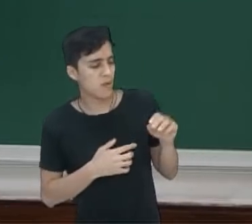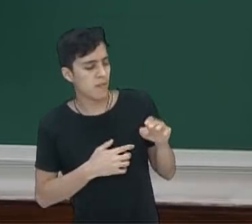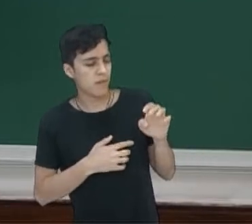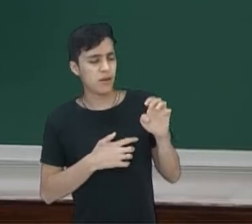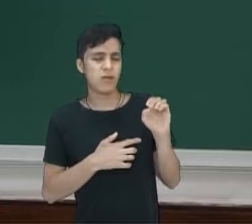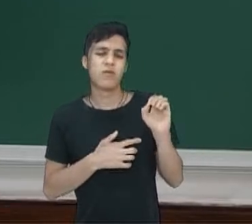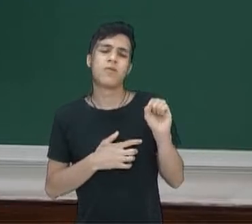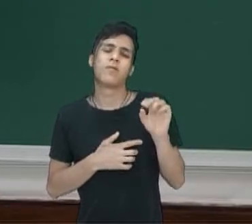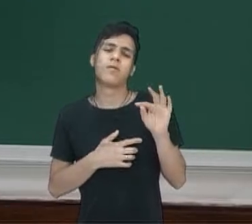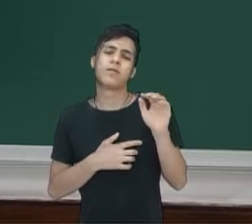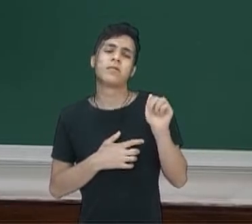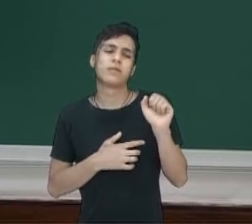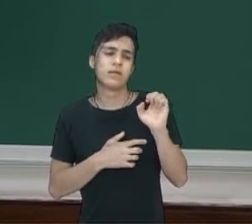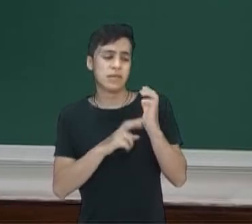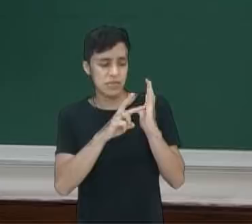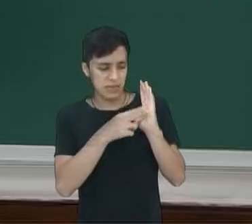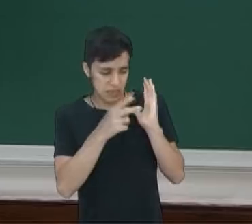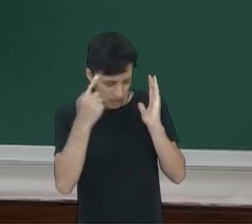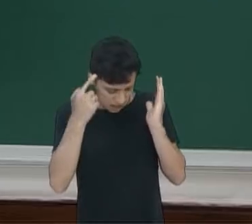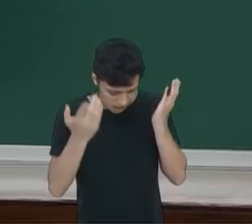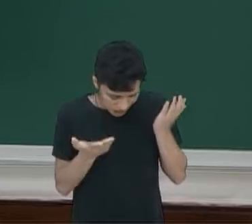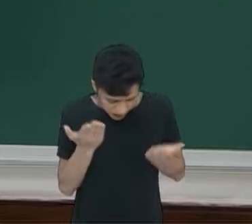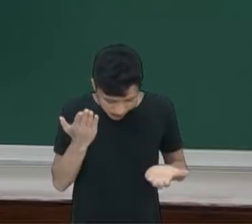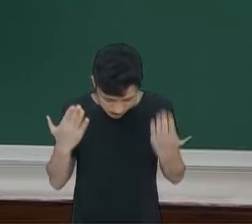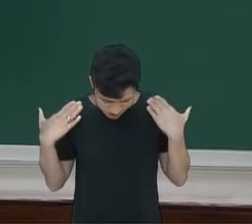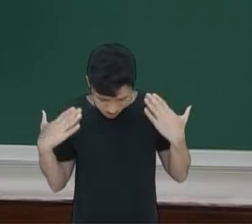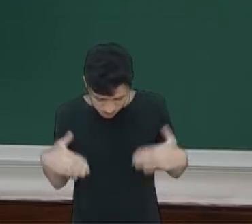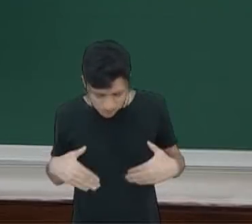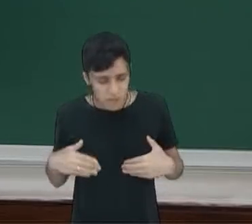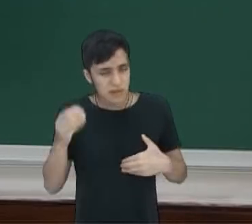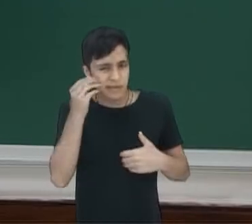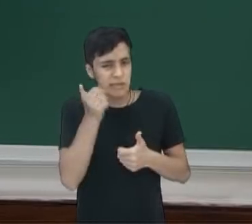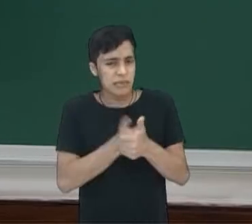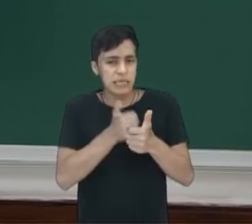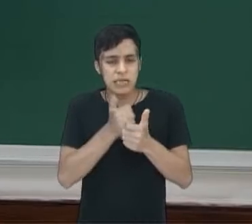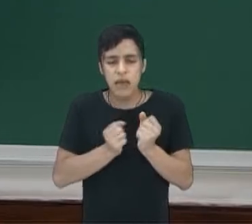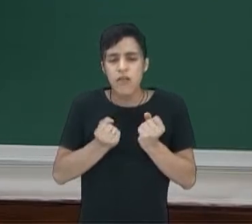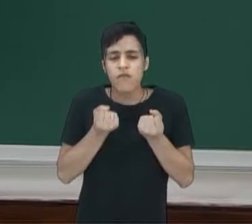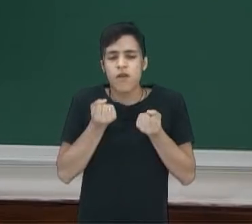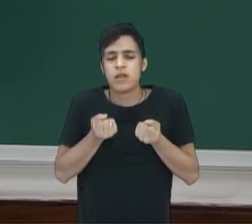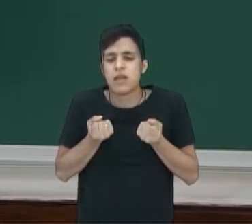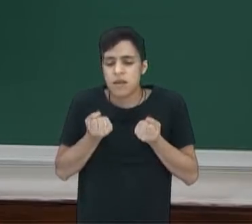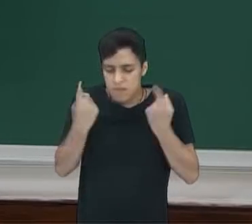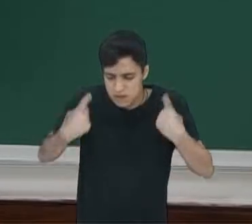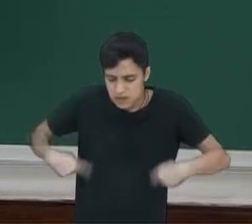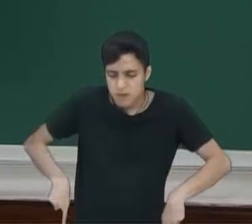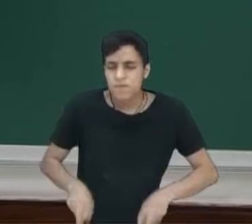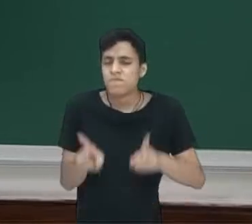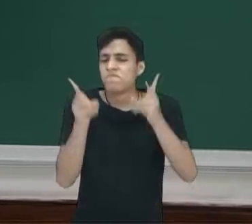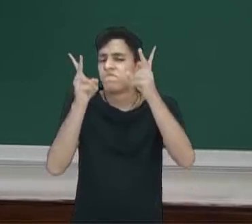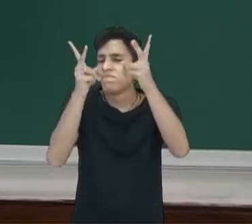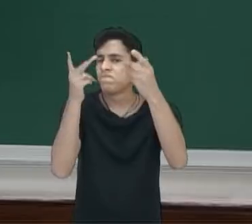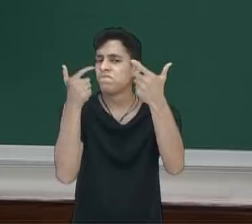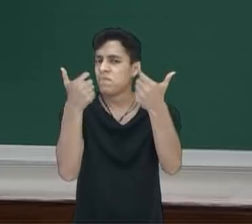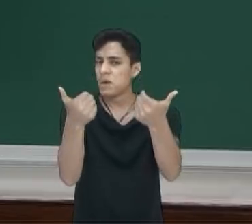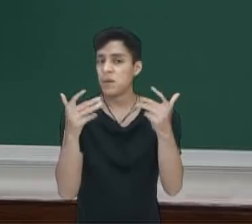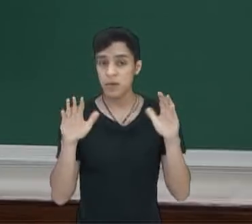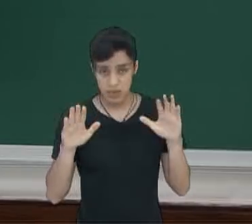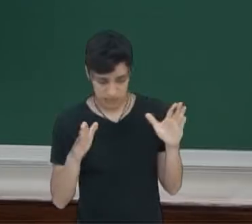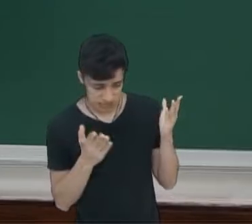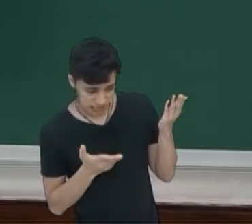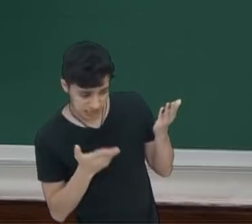é um equilíbrio que o nosso corpo, né, busca manter para que ele possa funcionar bem. E se esse equilíbrio